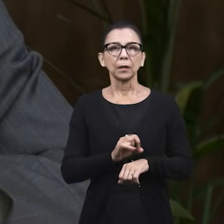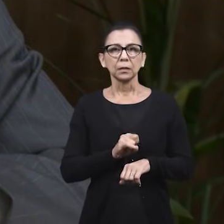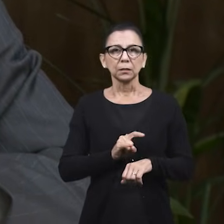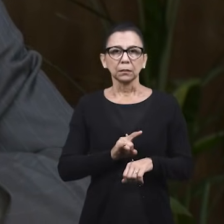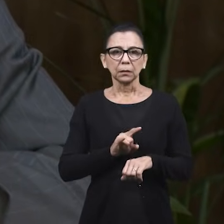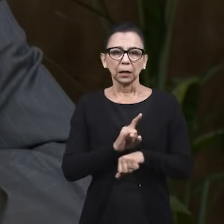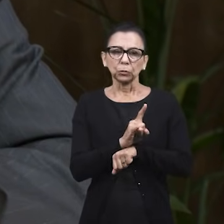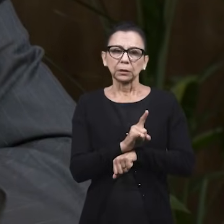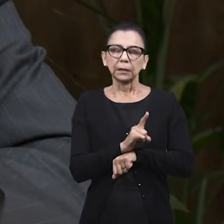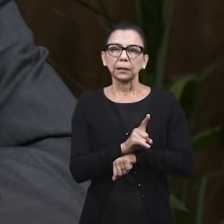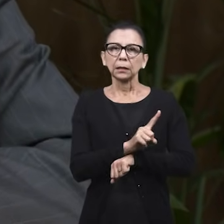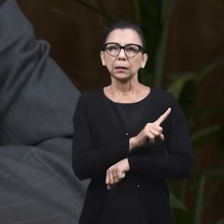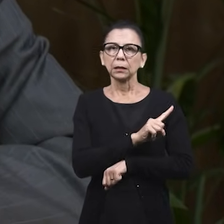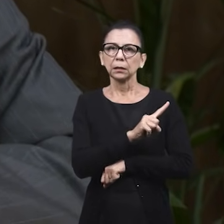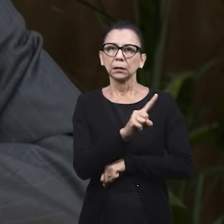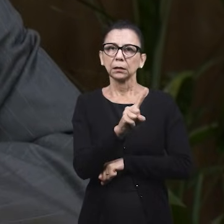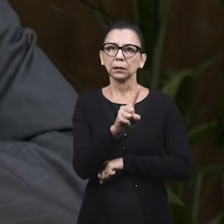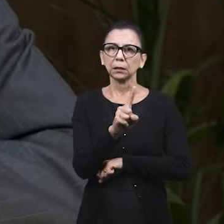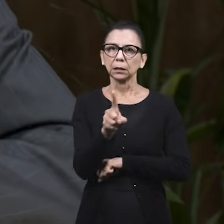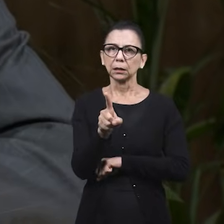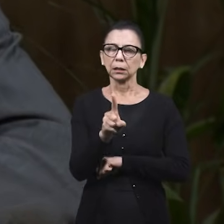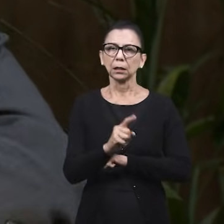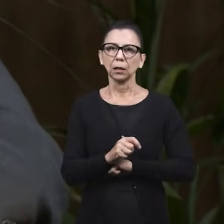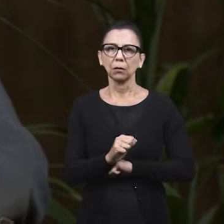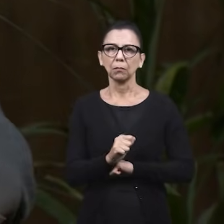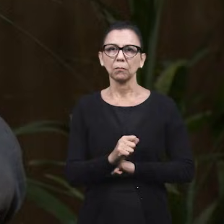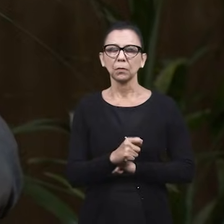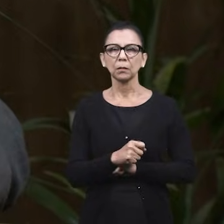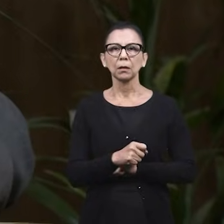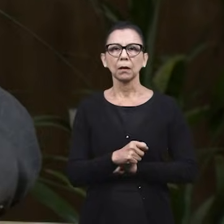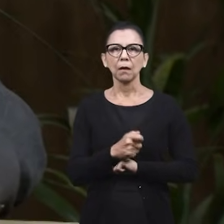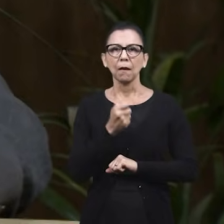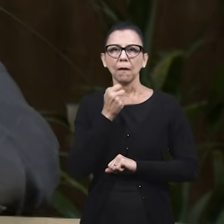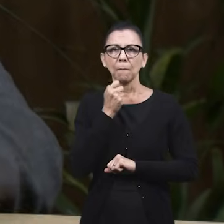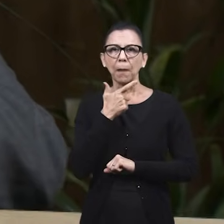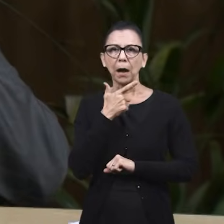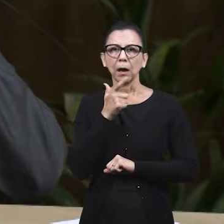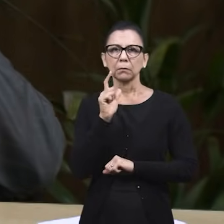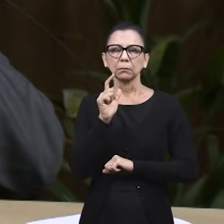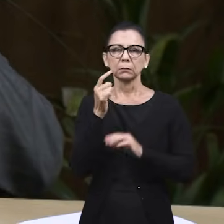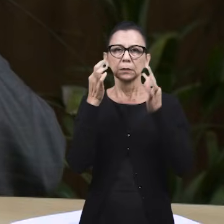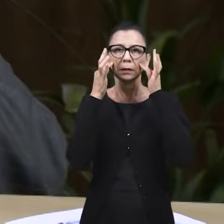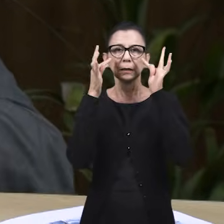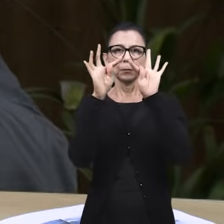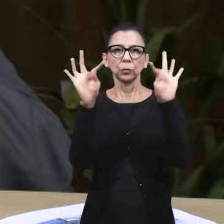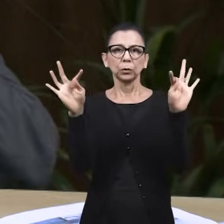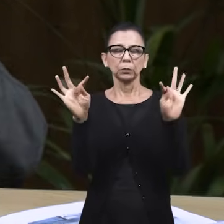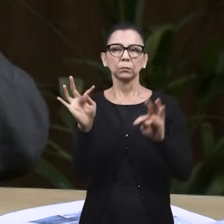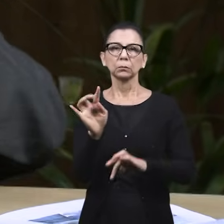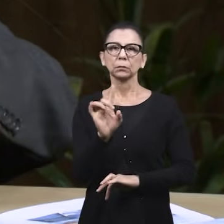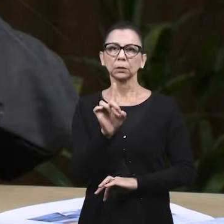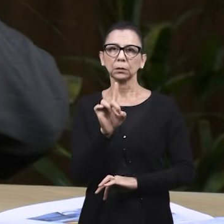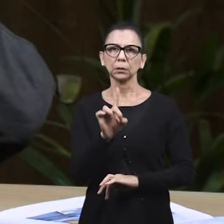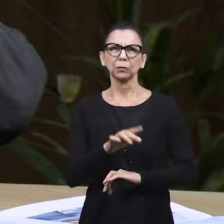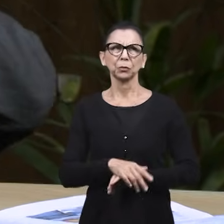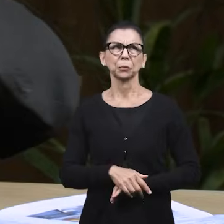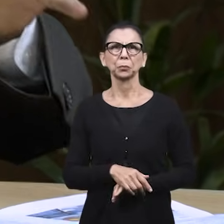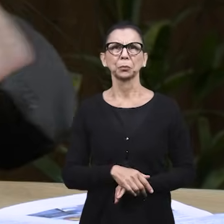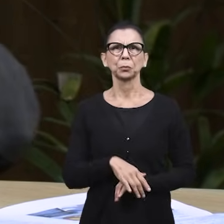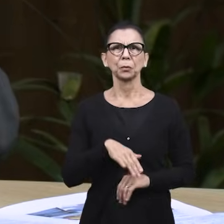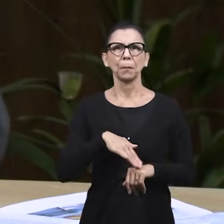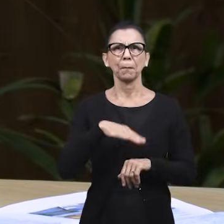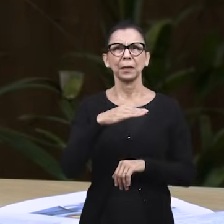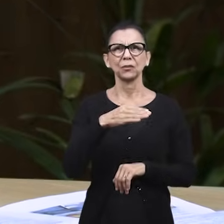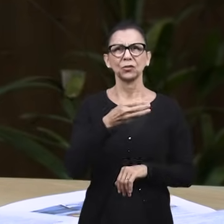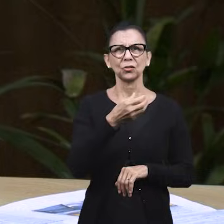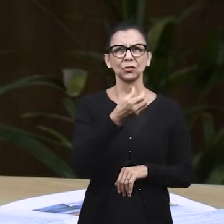Não adulterarás, não dirás falso testemunho, diversas coisas. E tem mais de